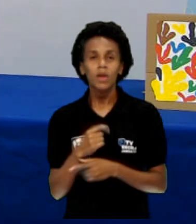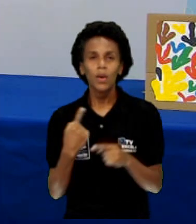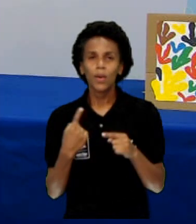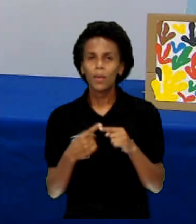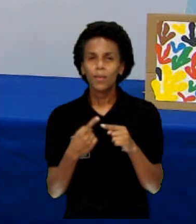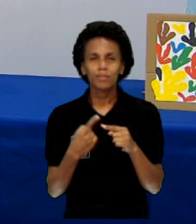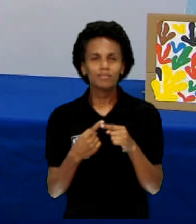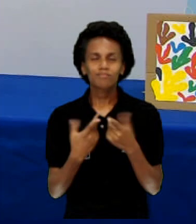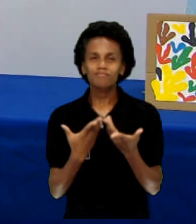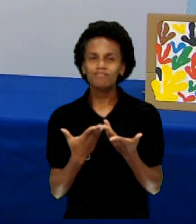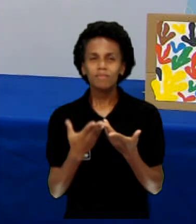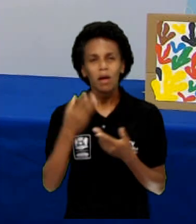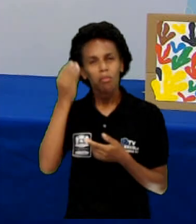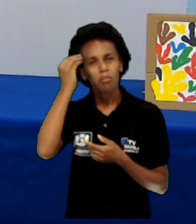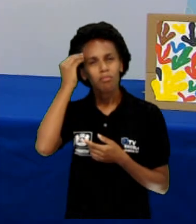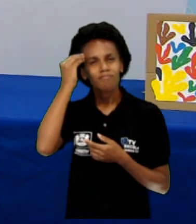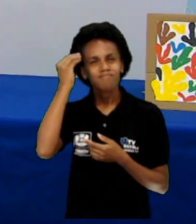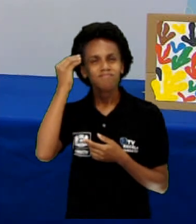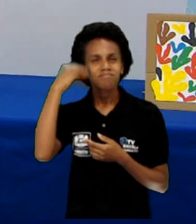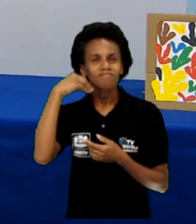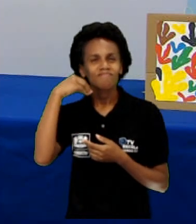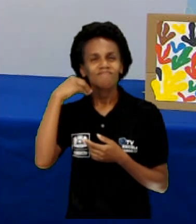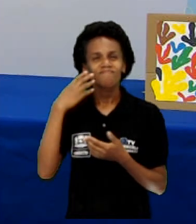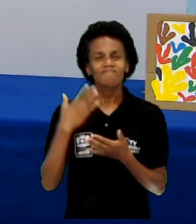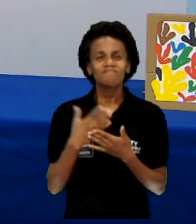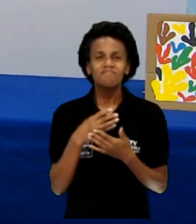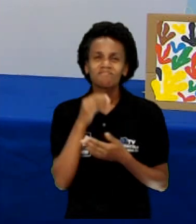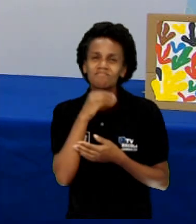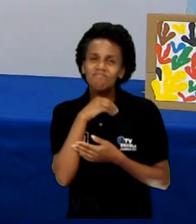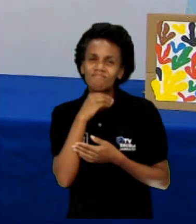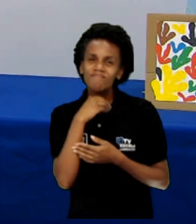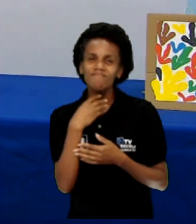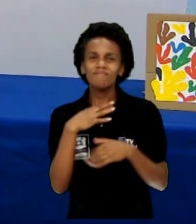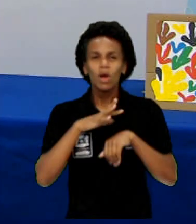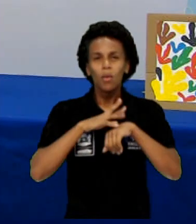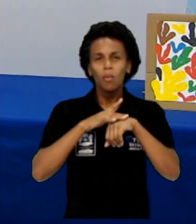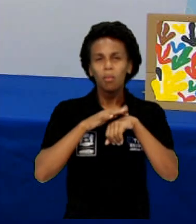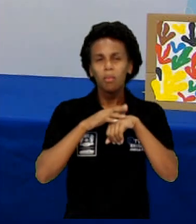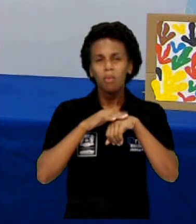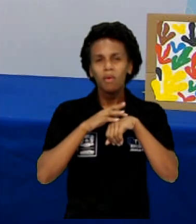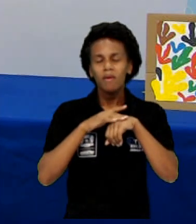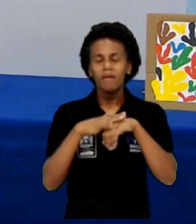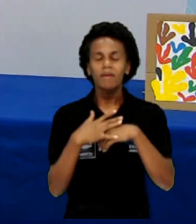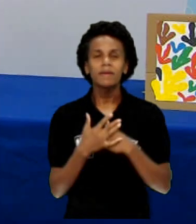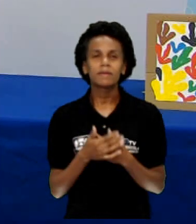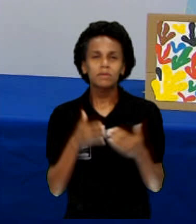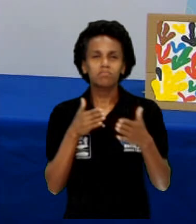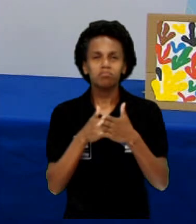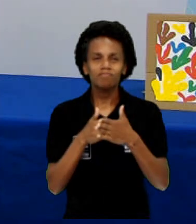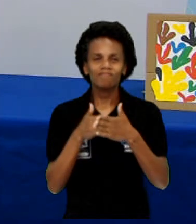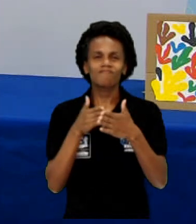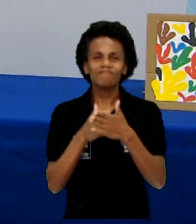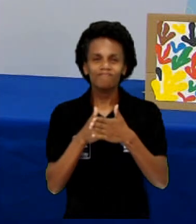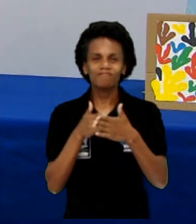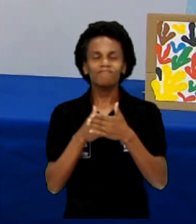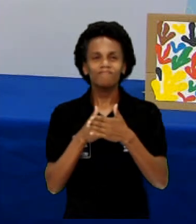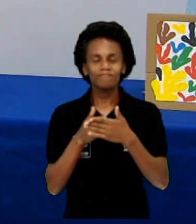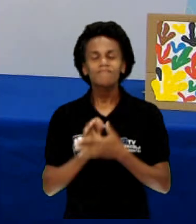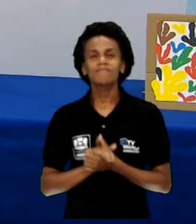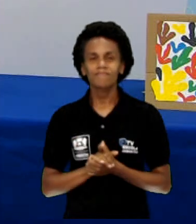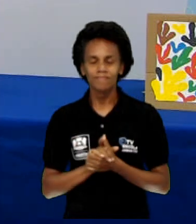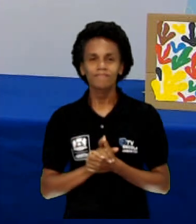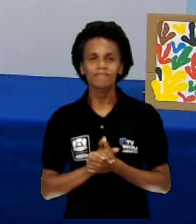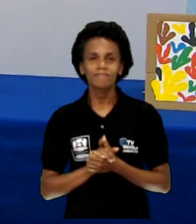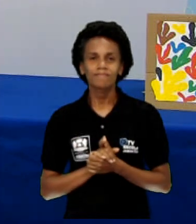por ter ficado tão debilitado com a doença e já está tão limitado, já não conseguiu fazer tantas coisas, e pelas consequências que a doença trouxe para a vida